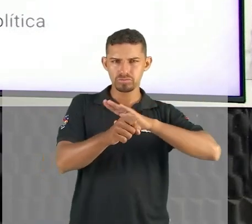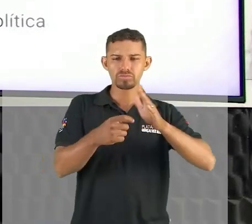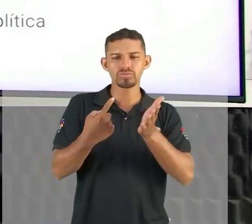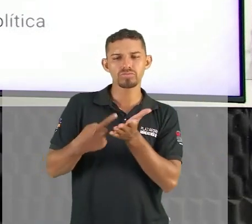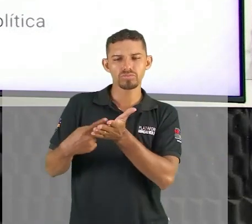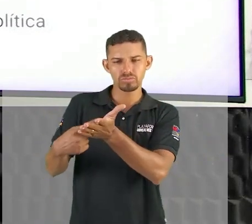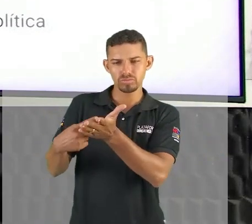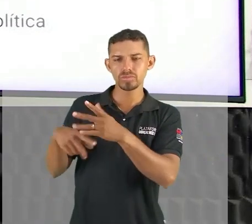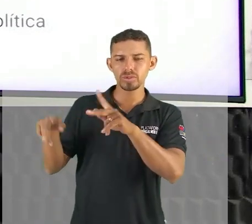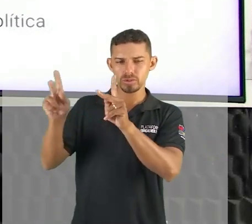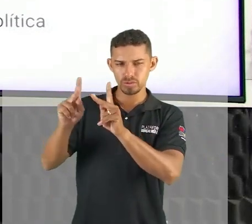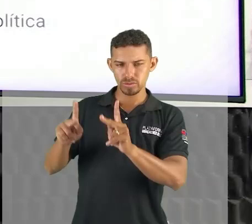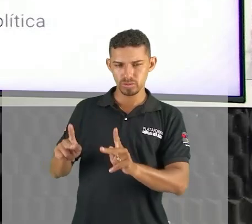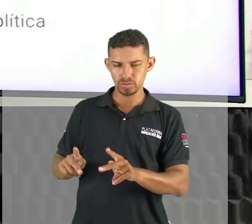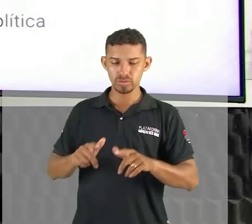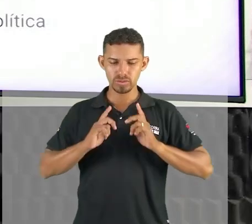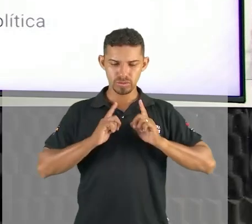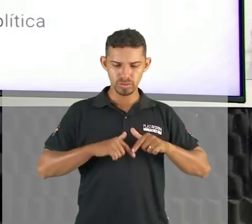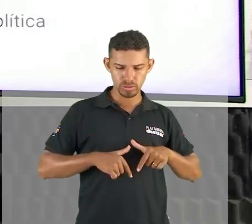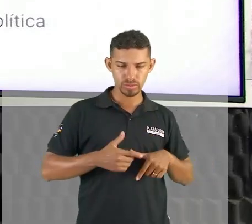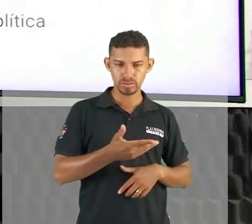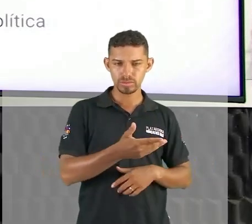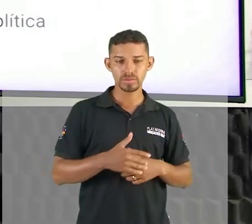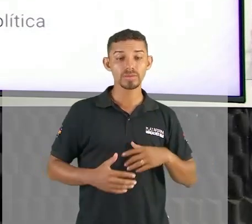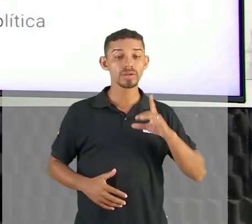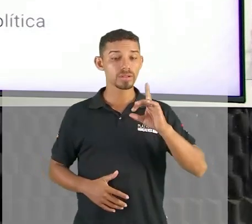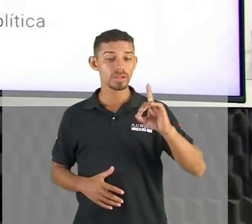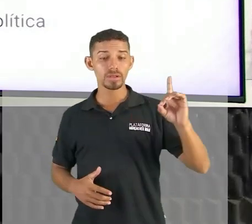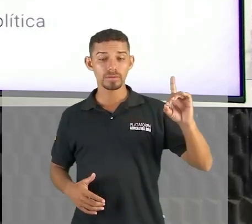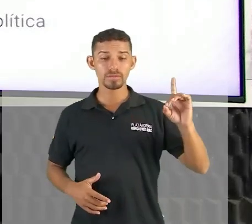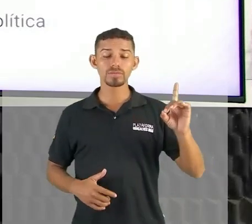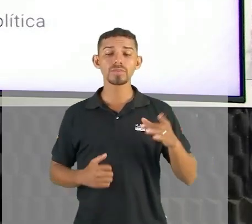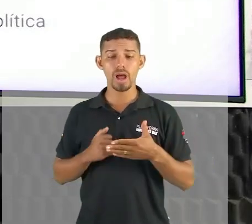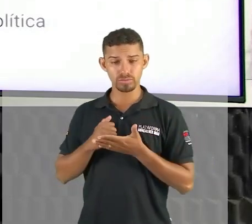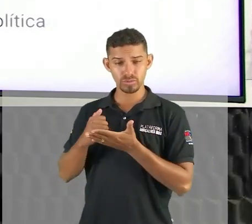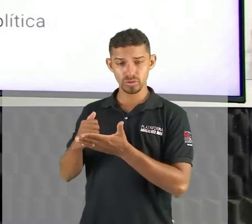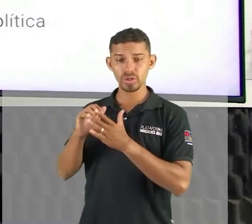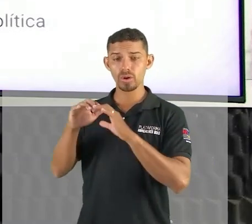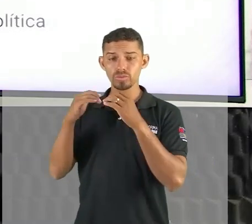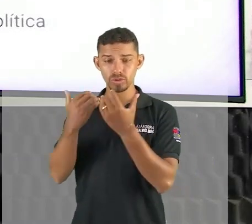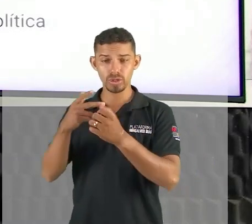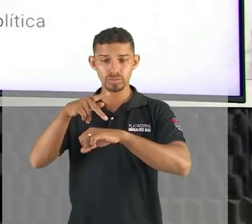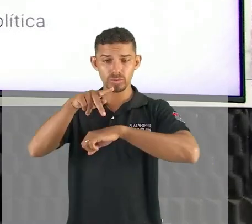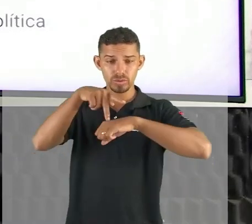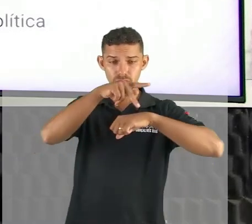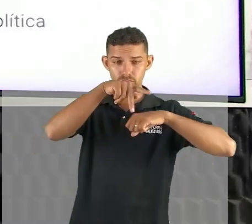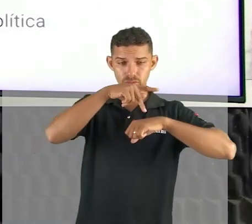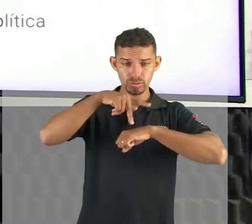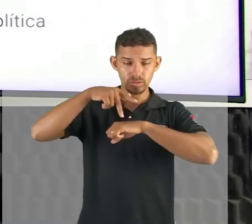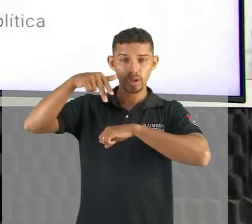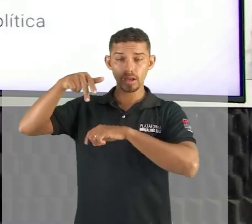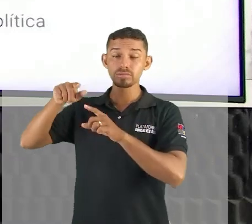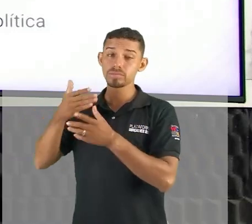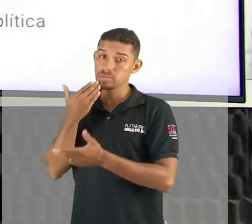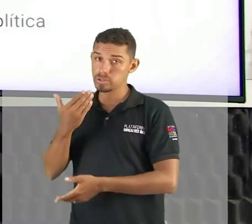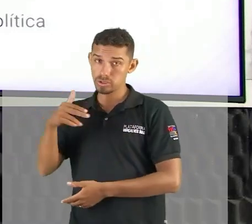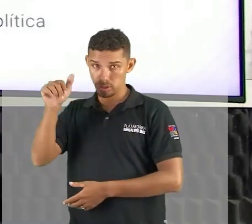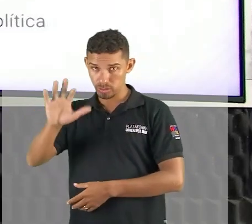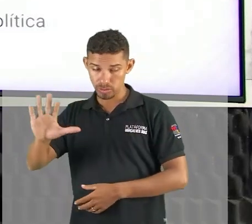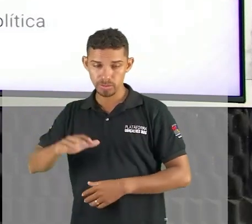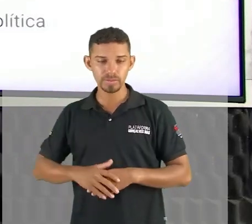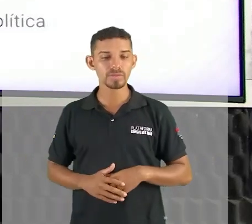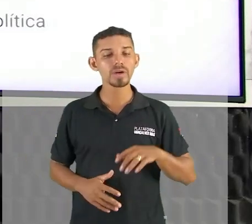do Tratado de Paz com os israelenses. Letra D. Apoio da comunidade internacional à demanda nacional. Letra